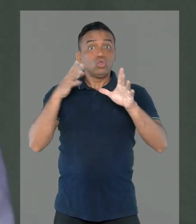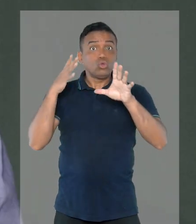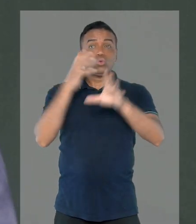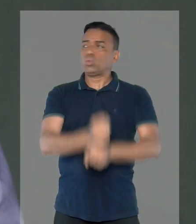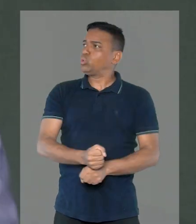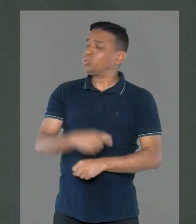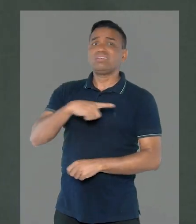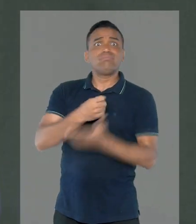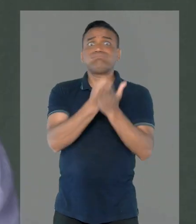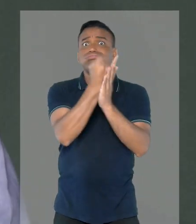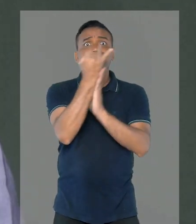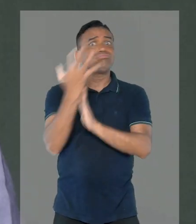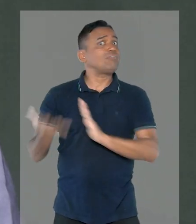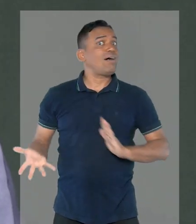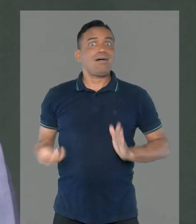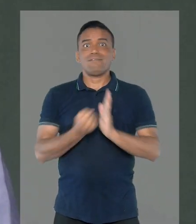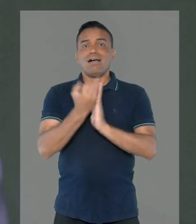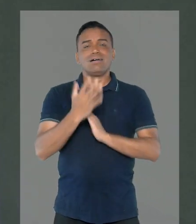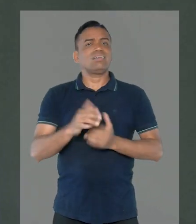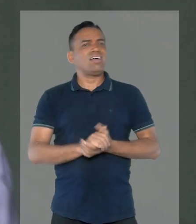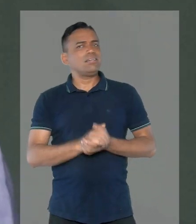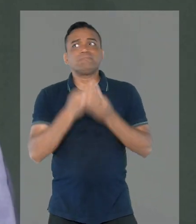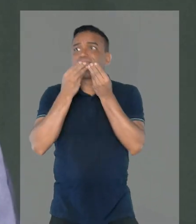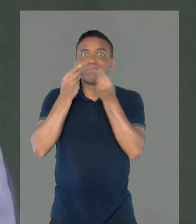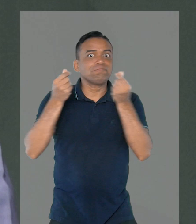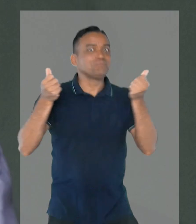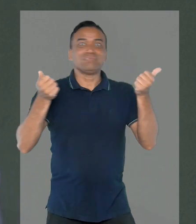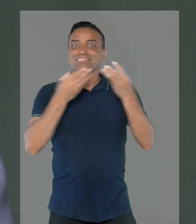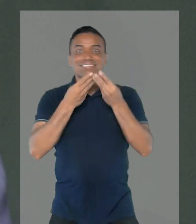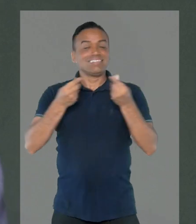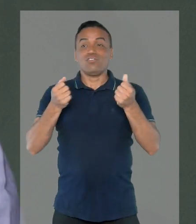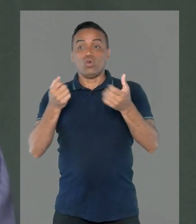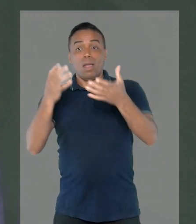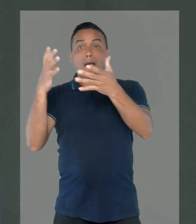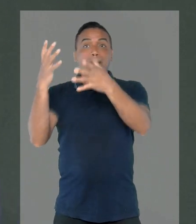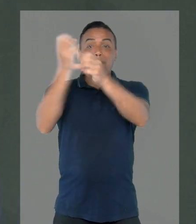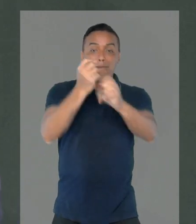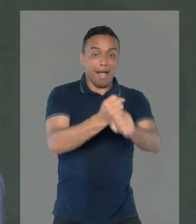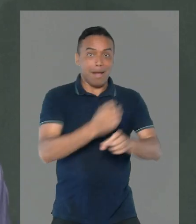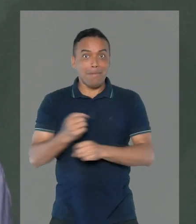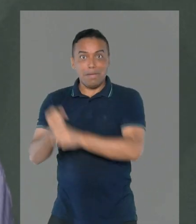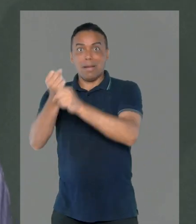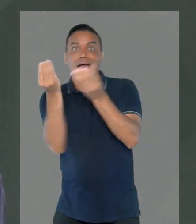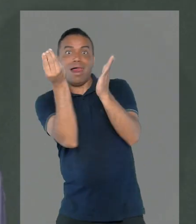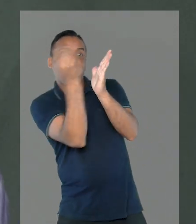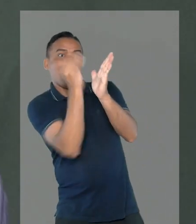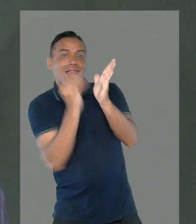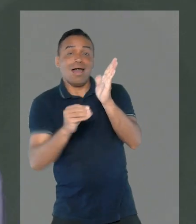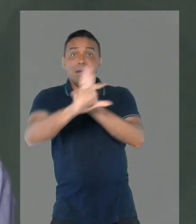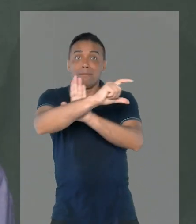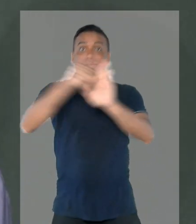ele falou, tem coisa meio demais com isso, assim. E aquilo ficou meio saboroso, assim, eu fui juntando, fui colecionando aquilo, e no